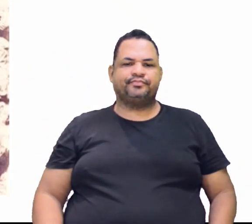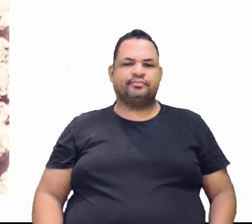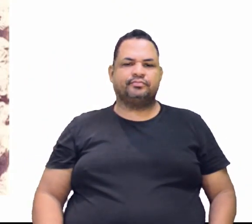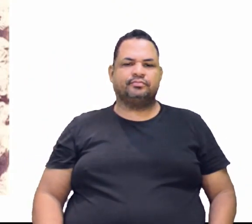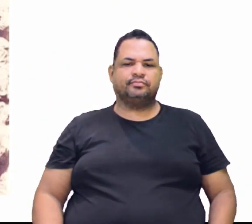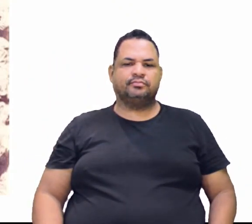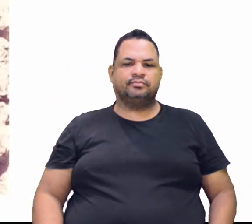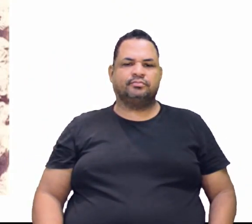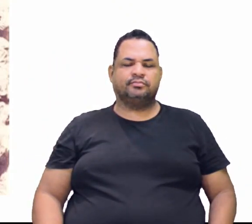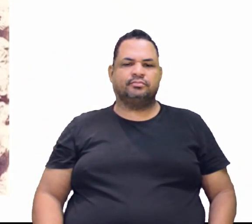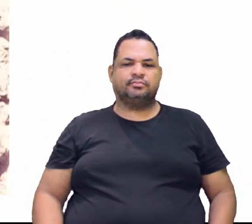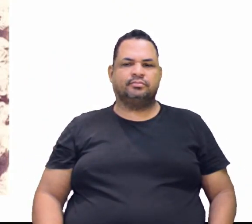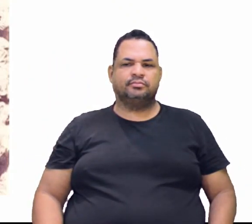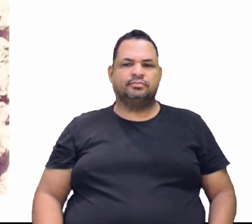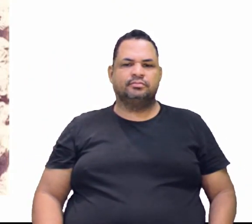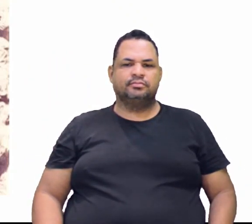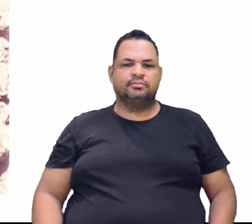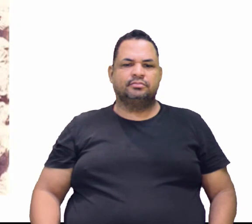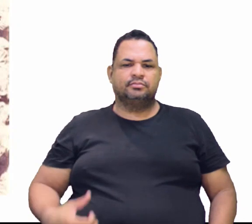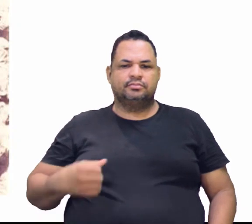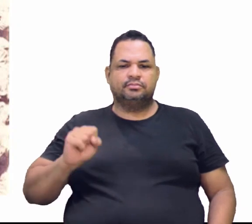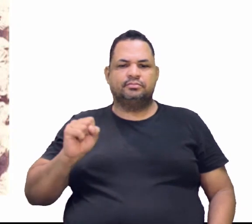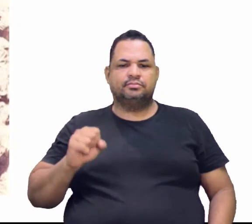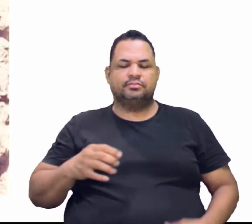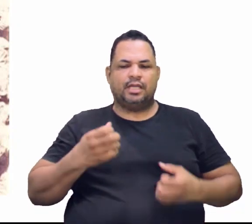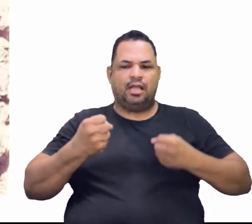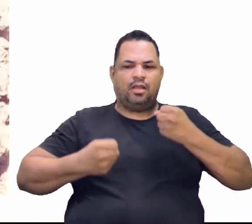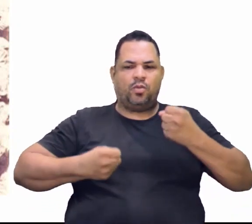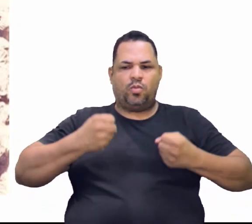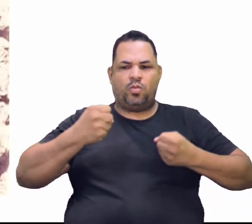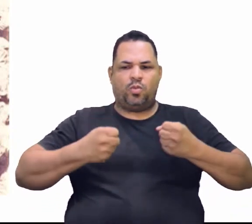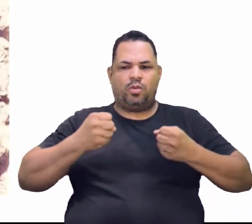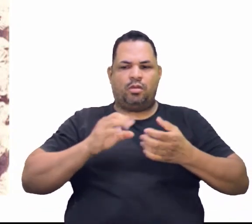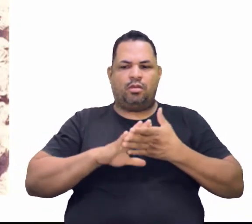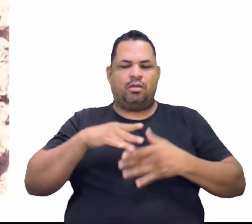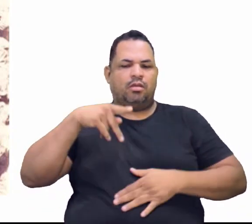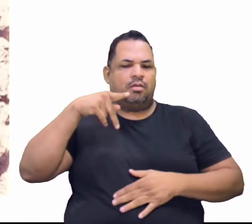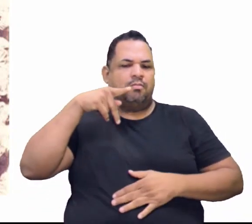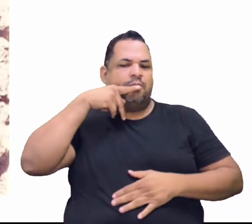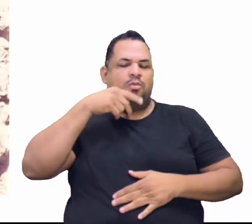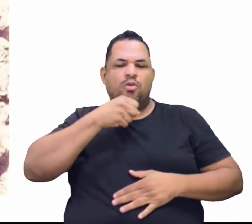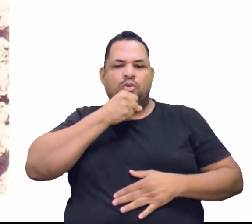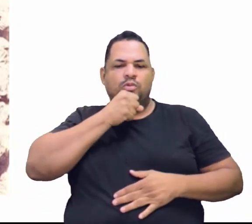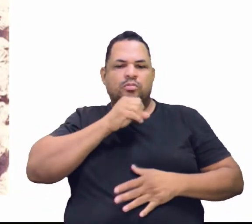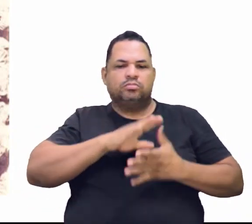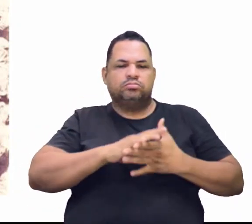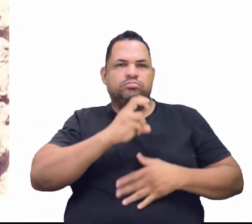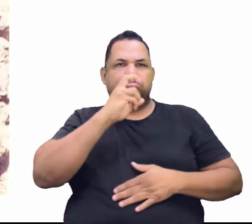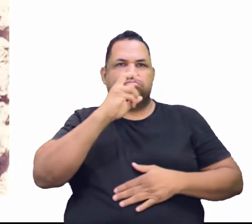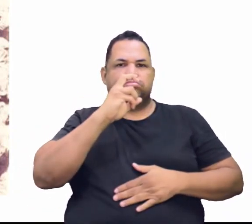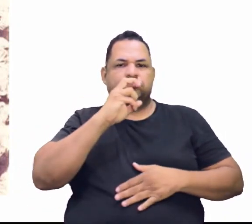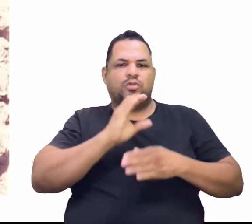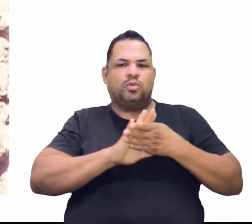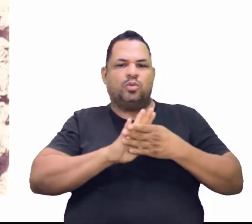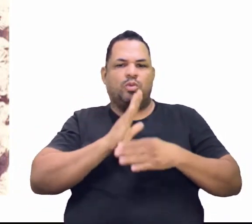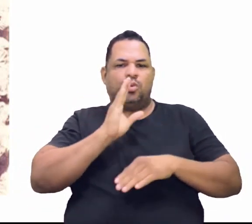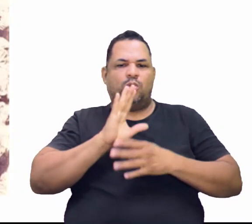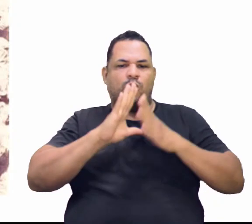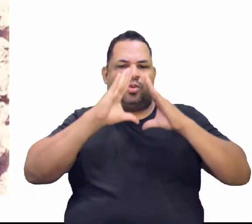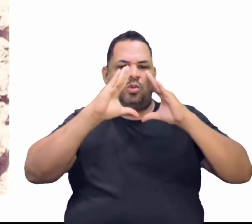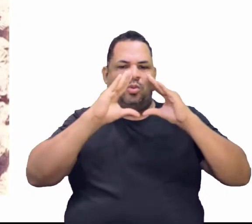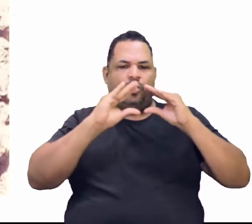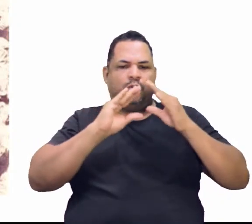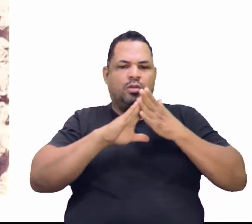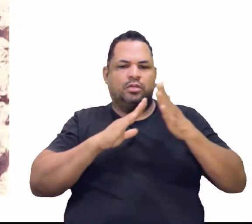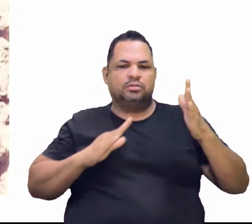se você sair de carro aqui de Porto Velho 5 horas da manhã, tu